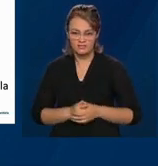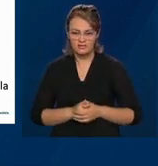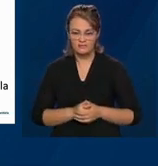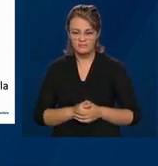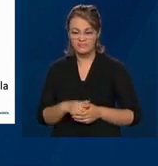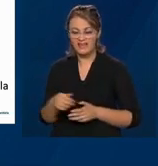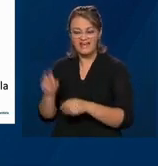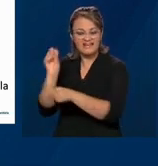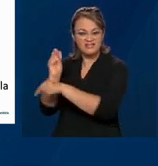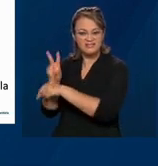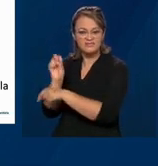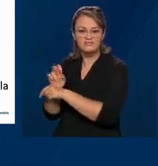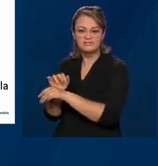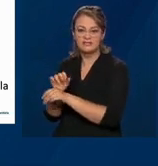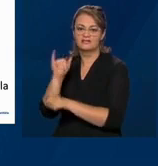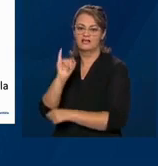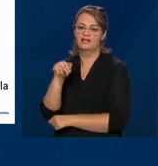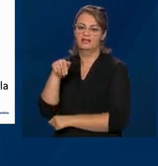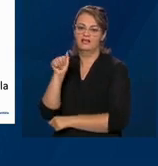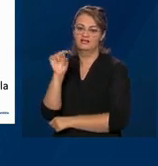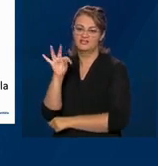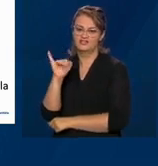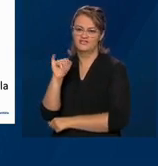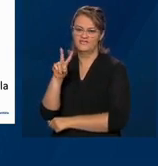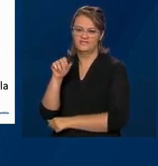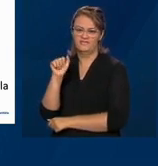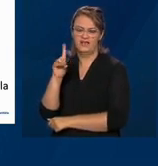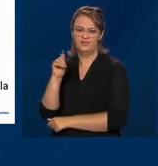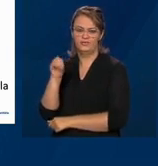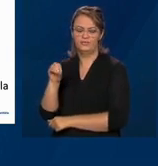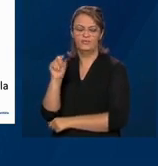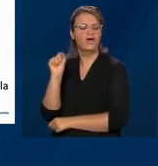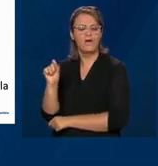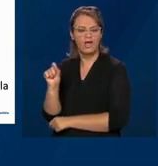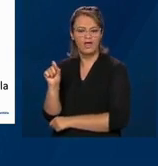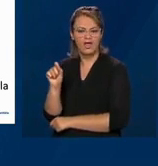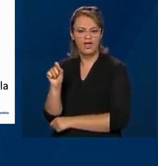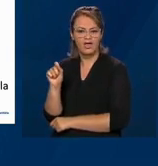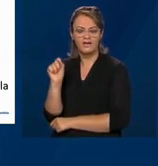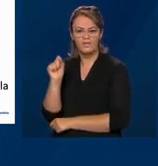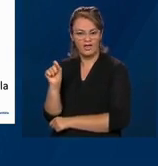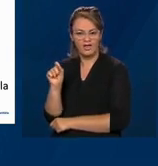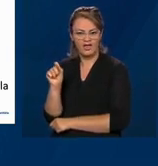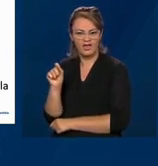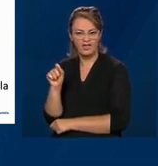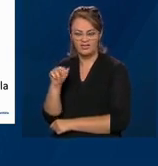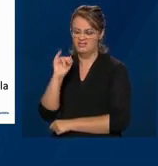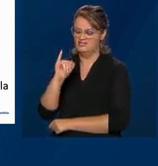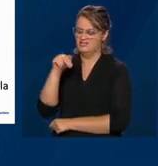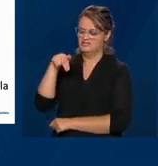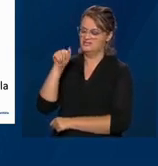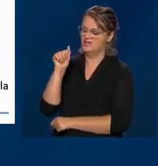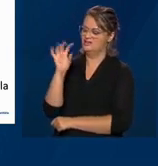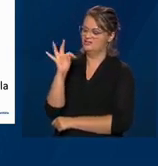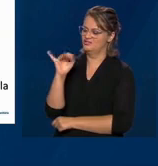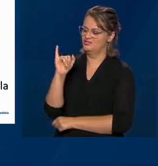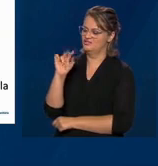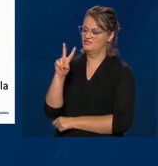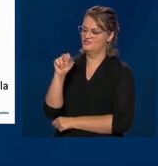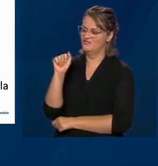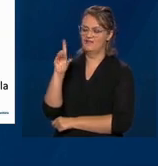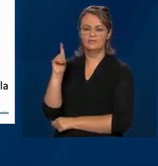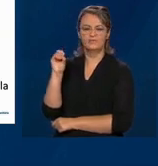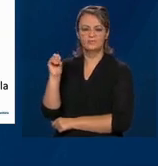que ser inativado. Esse processo de inativação do vírus, que significa o quê? Significa o vírus